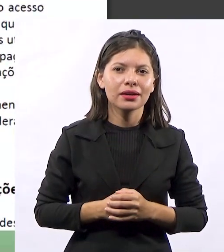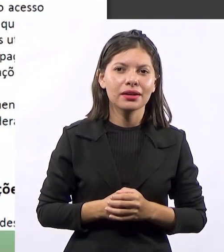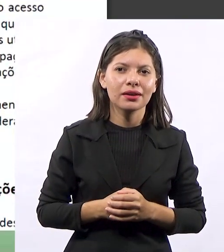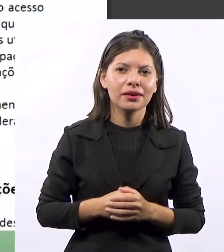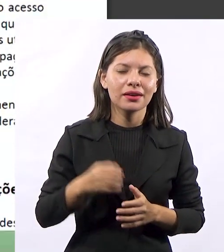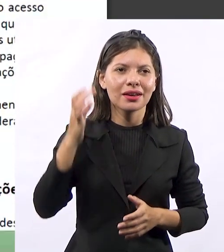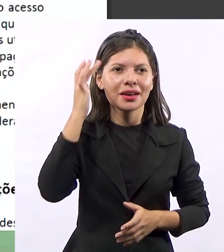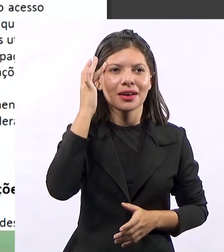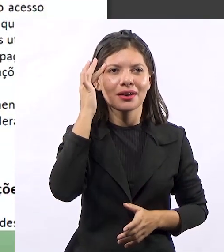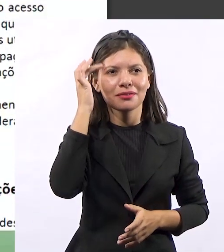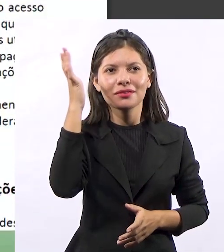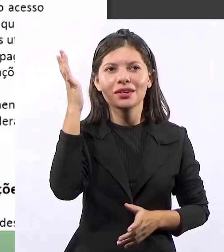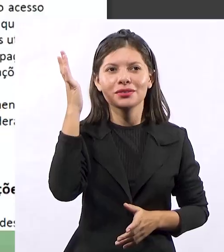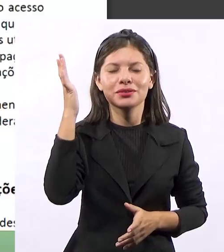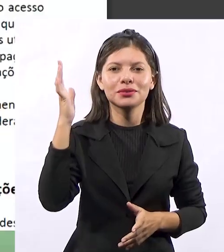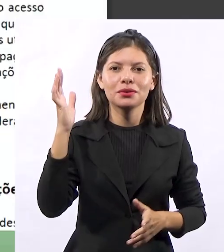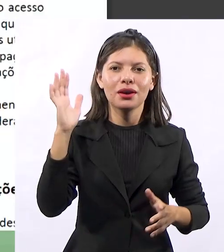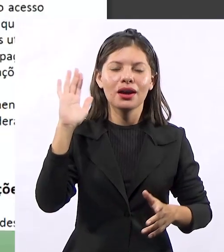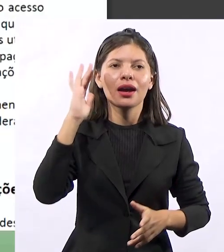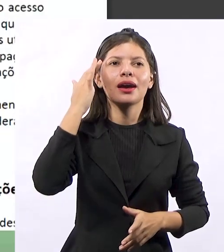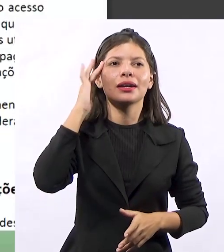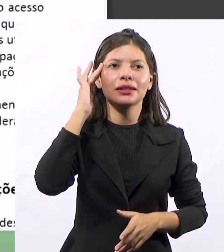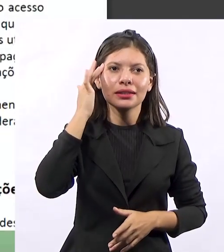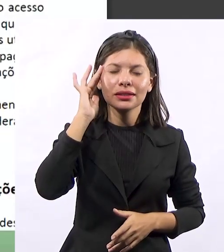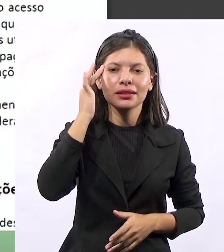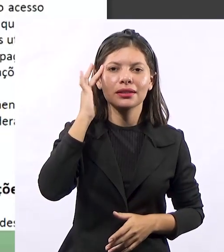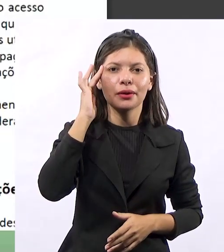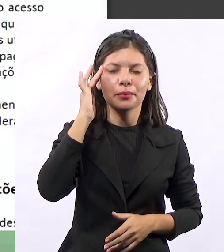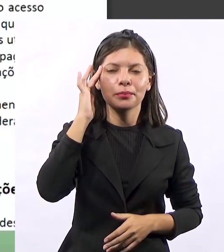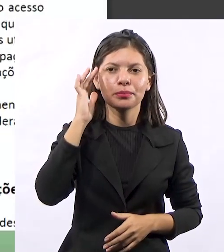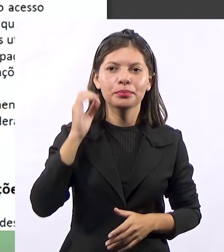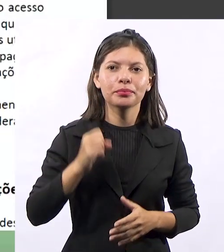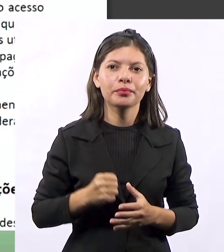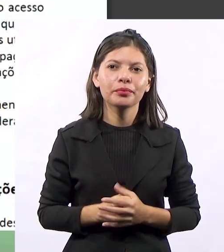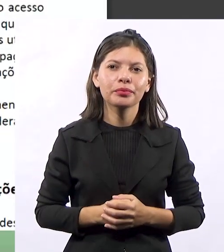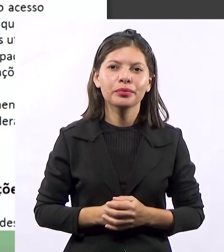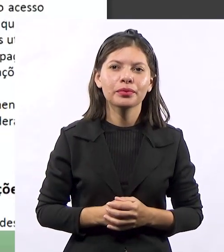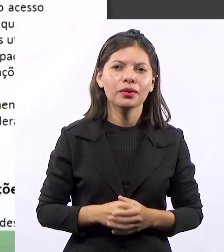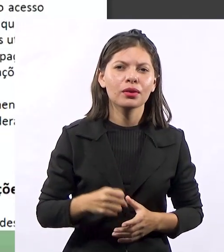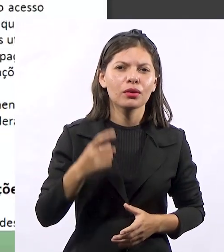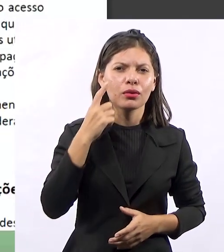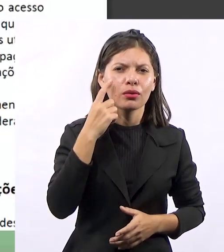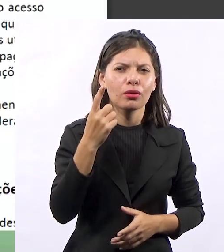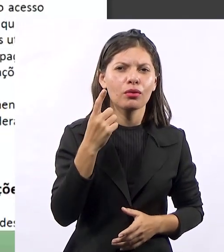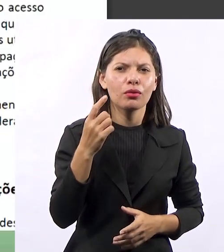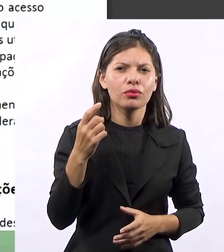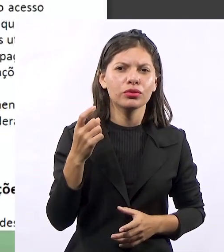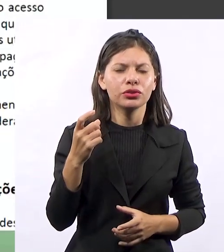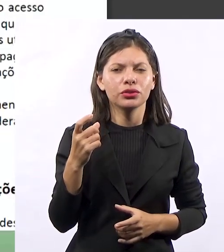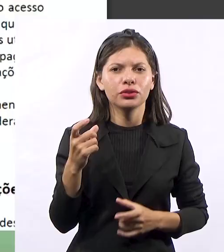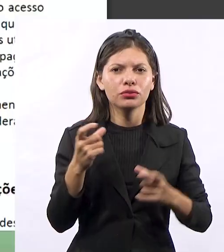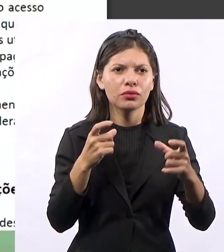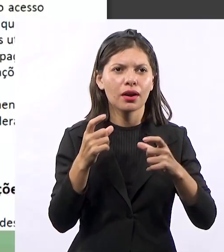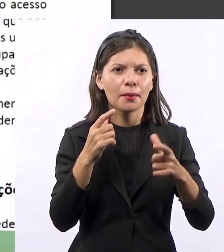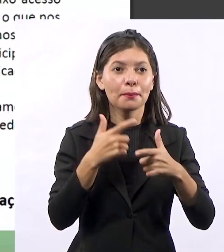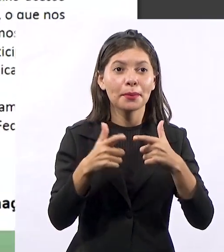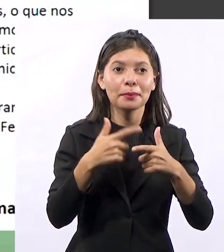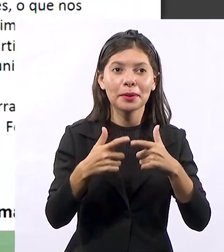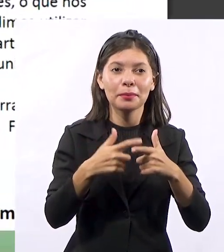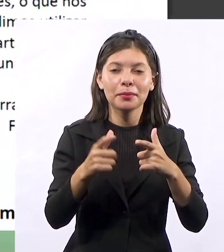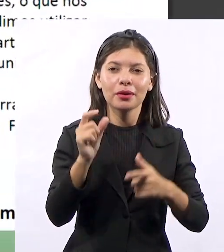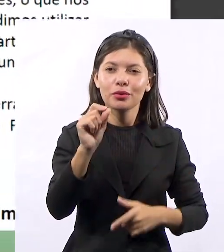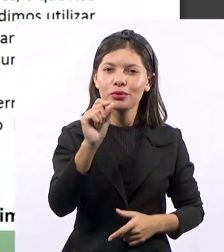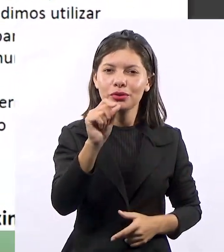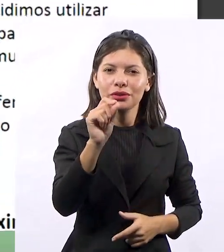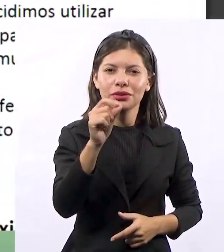aqui, olha só como fica muito mais visível a gente entender onde se